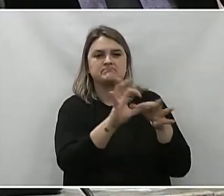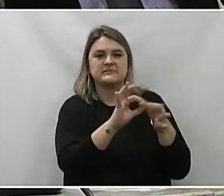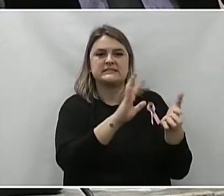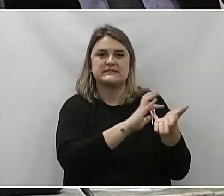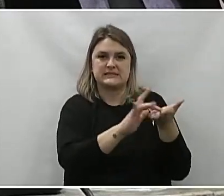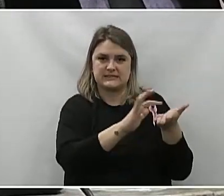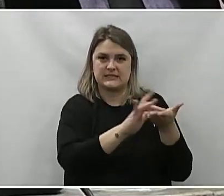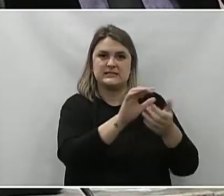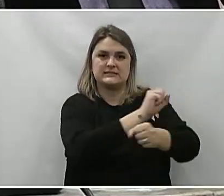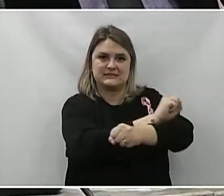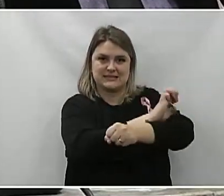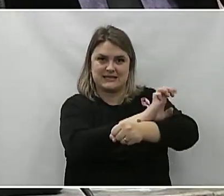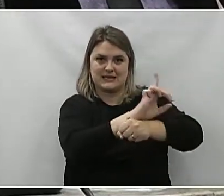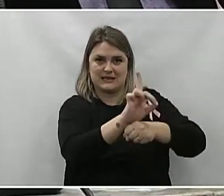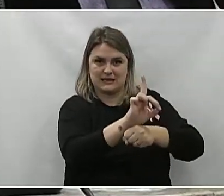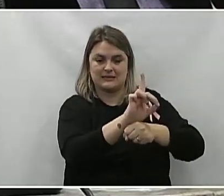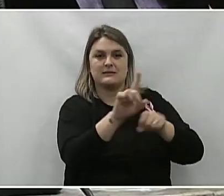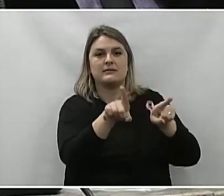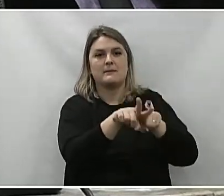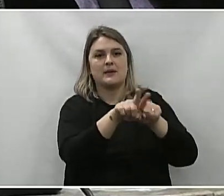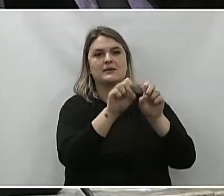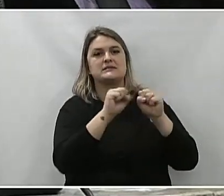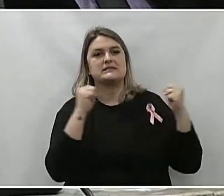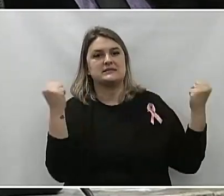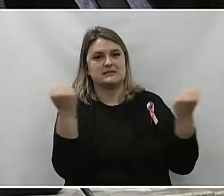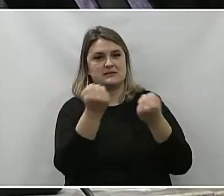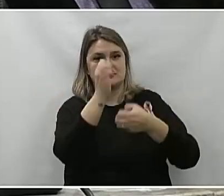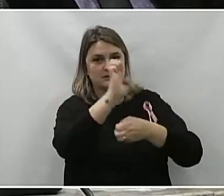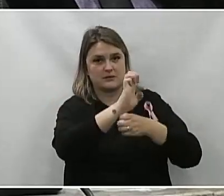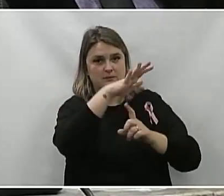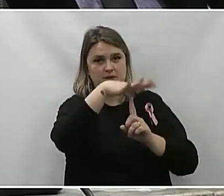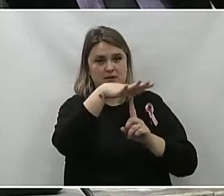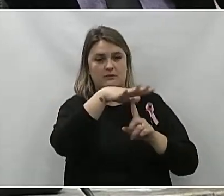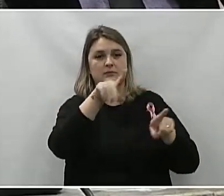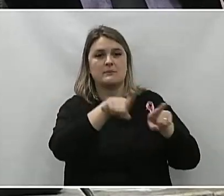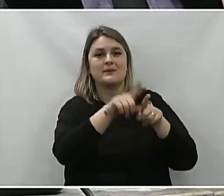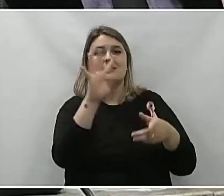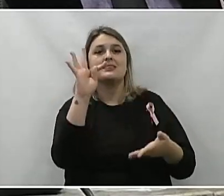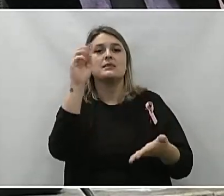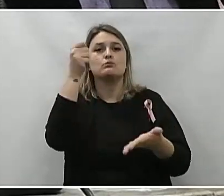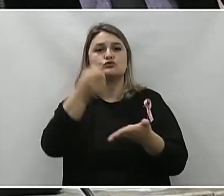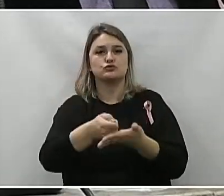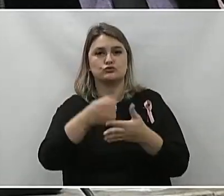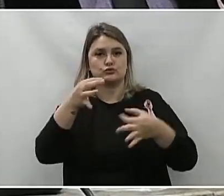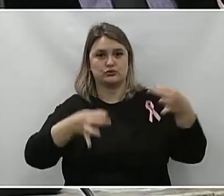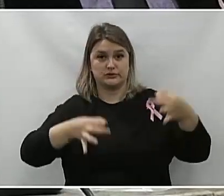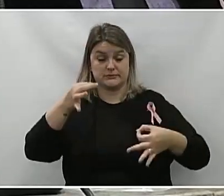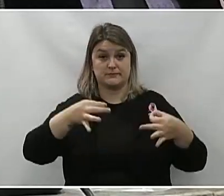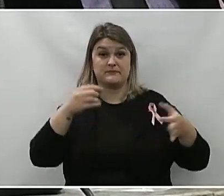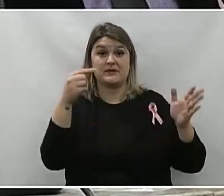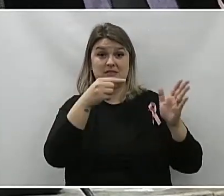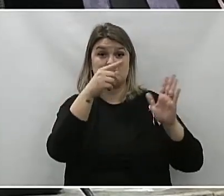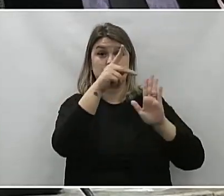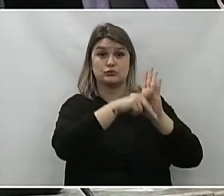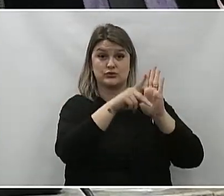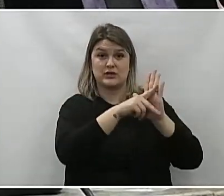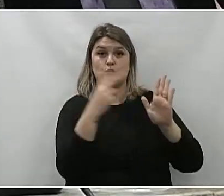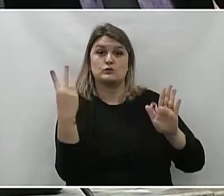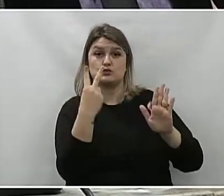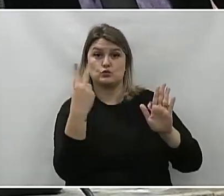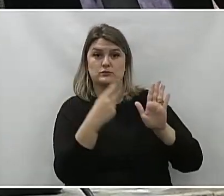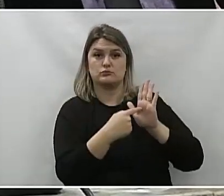a Secretaria do Estado da Educação Assembleia Legislativa do Paraná e o Tribunal de Justiça o projeto que elas